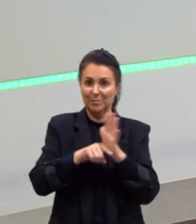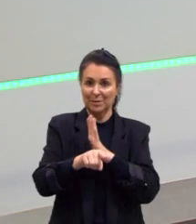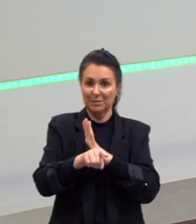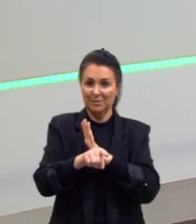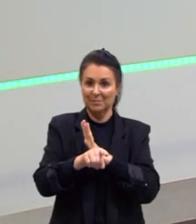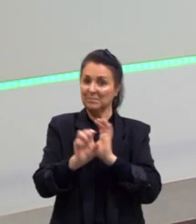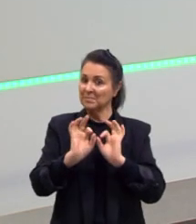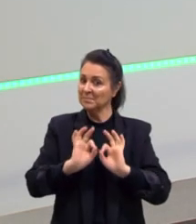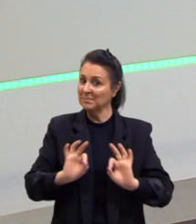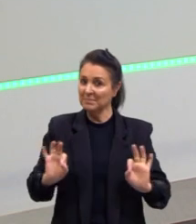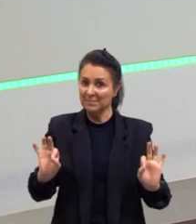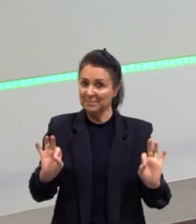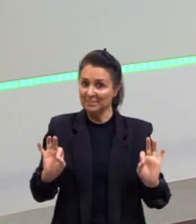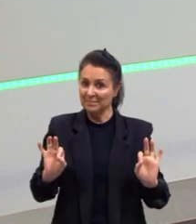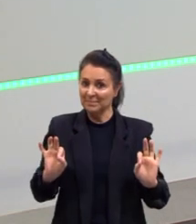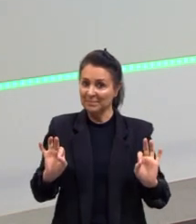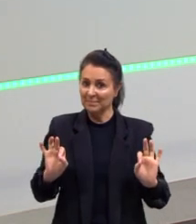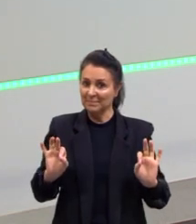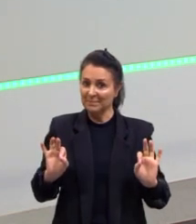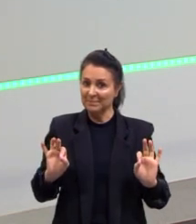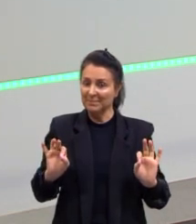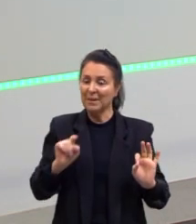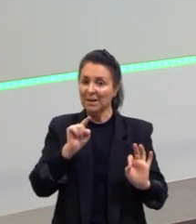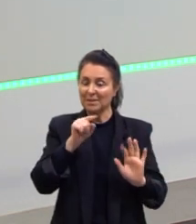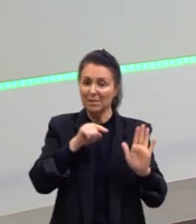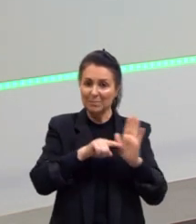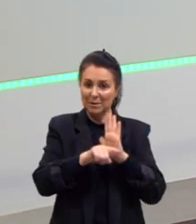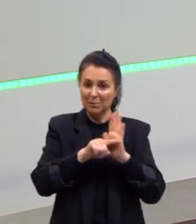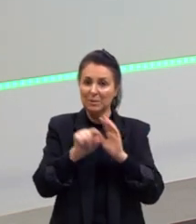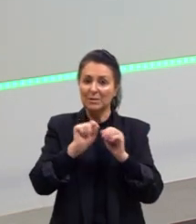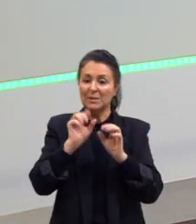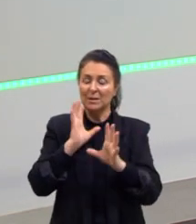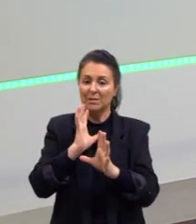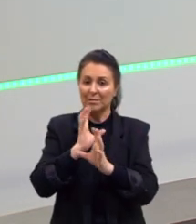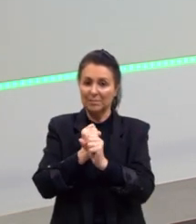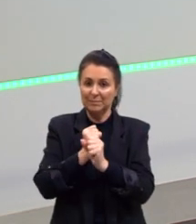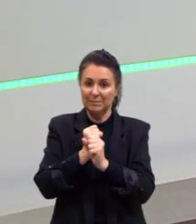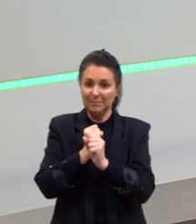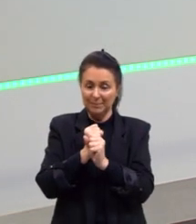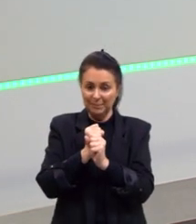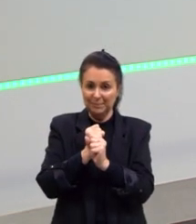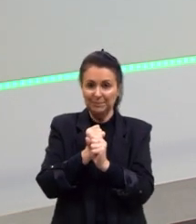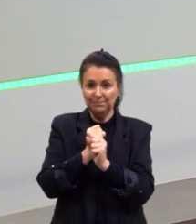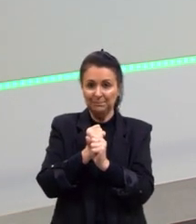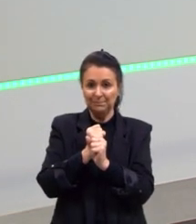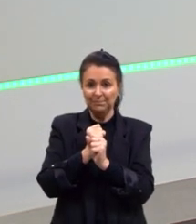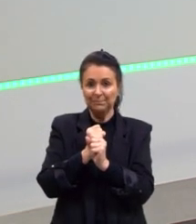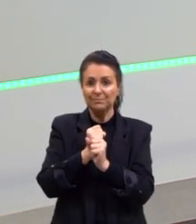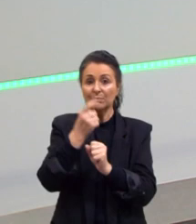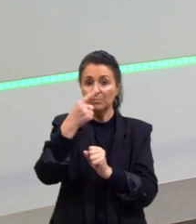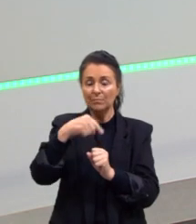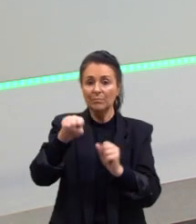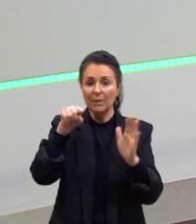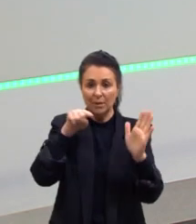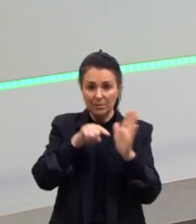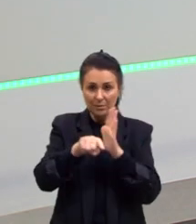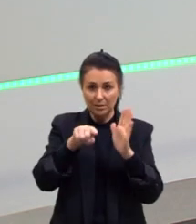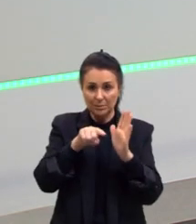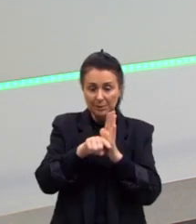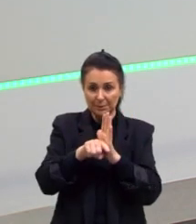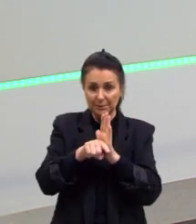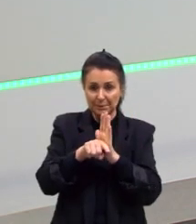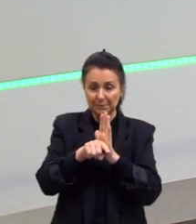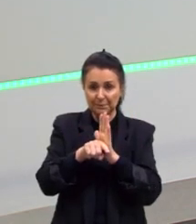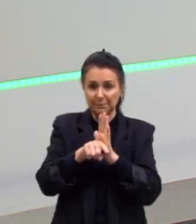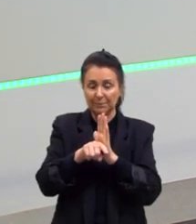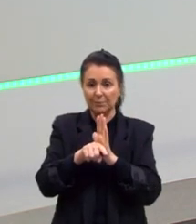simples dar bem simples essa questão só fazer um somatório a outra questão daqui da Ri Happy